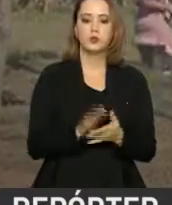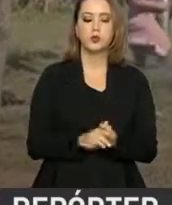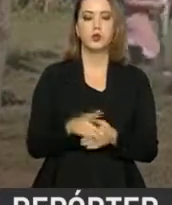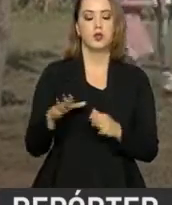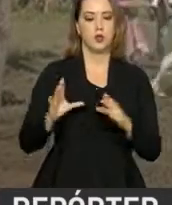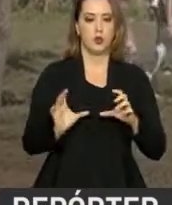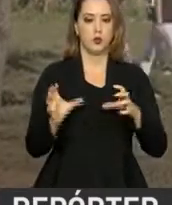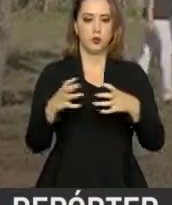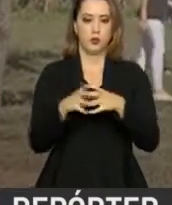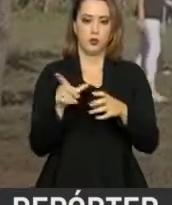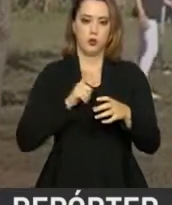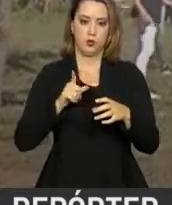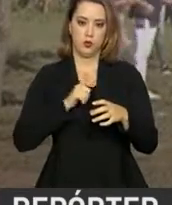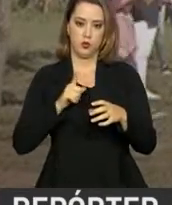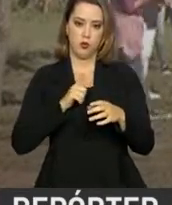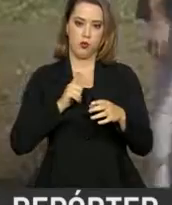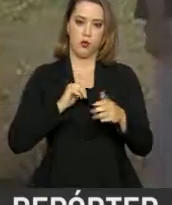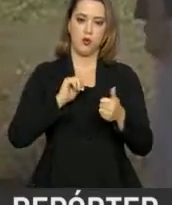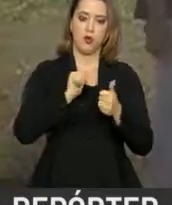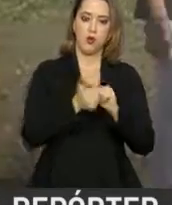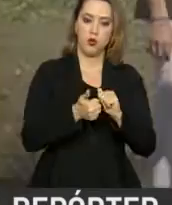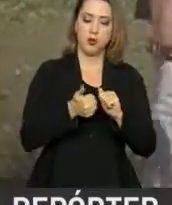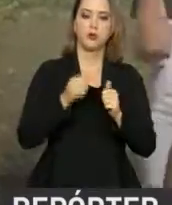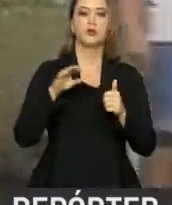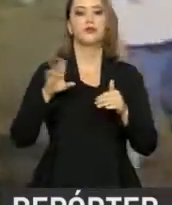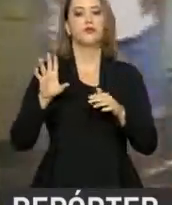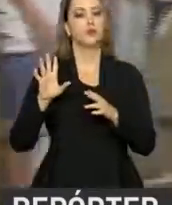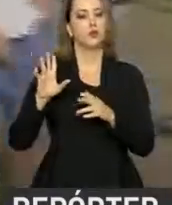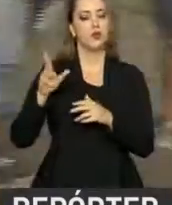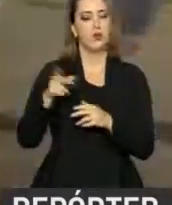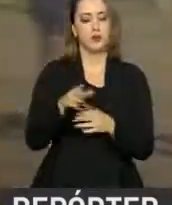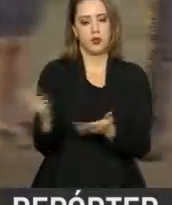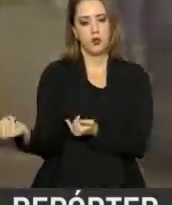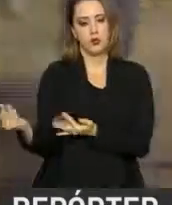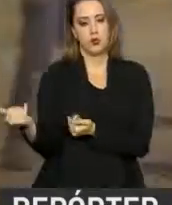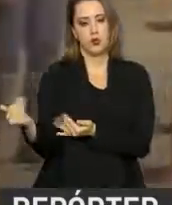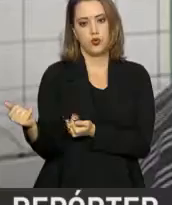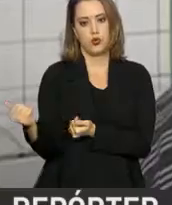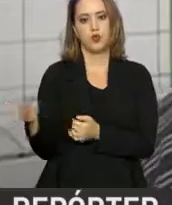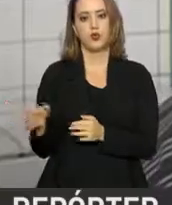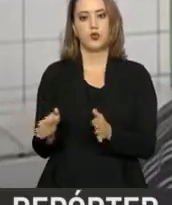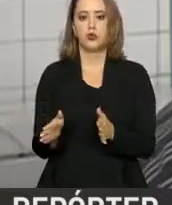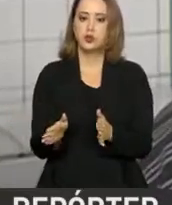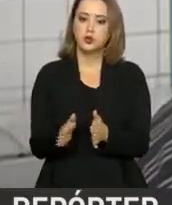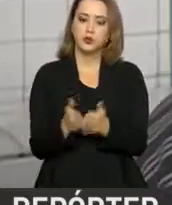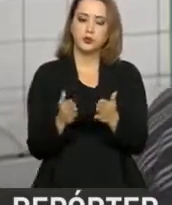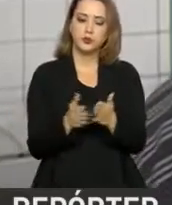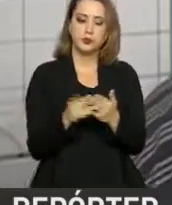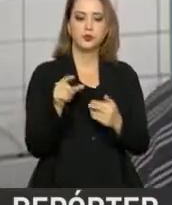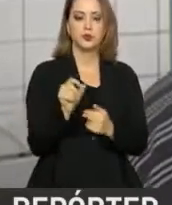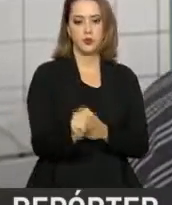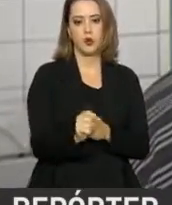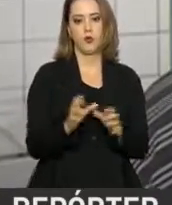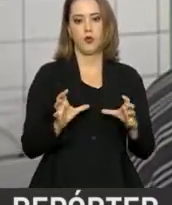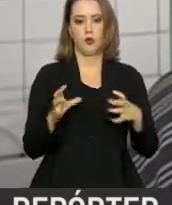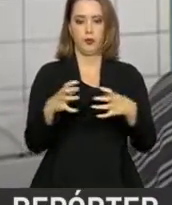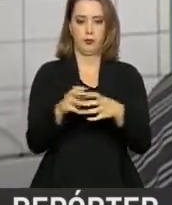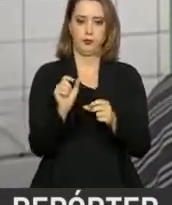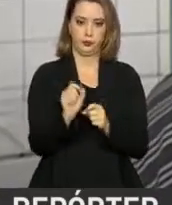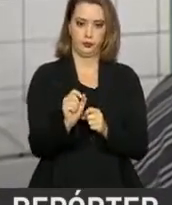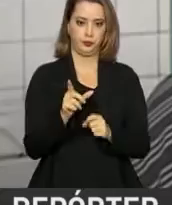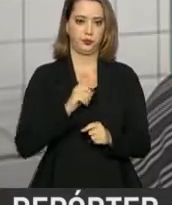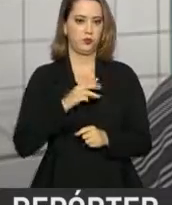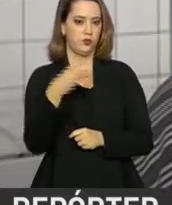oficinas no contraturno da escola para jovens de comunidades carentes do bairro a gente atende aqui é 300 crianças